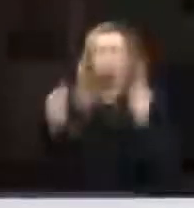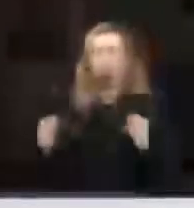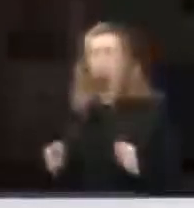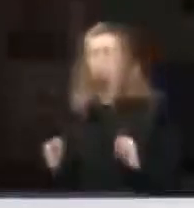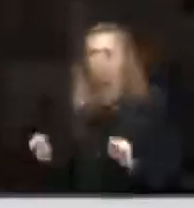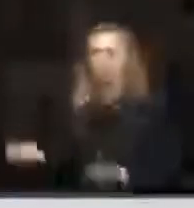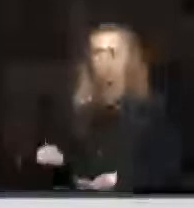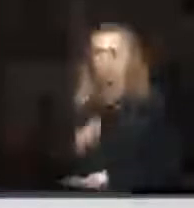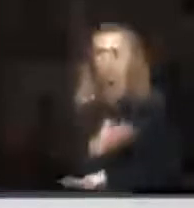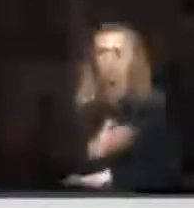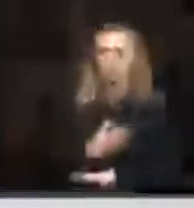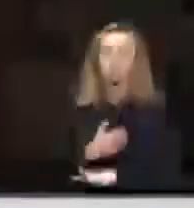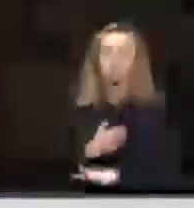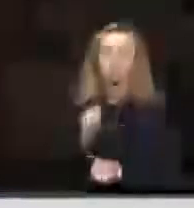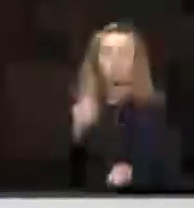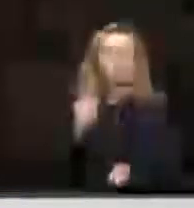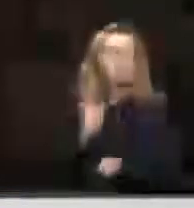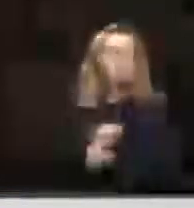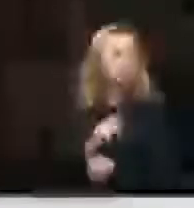de publicar